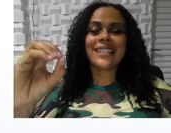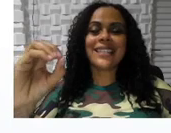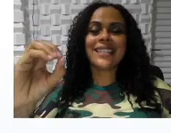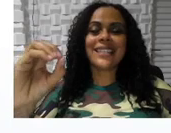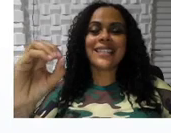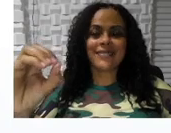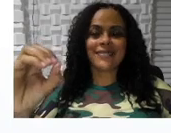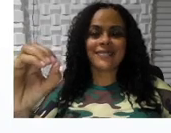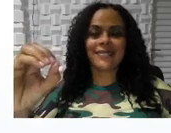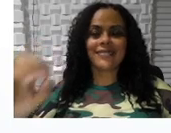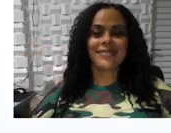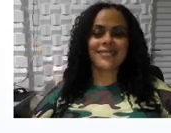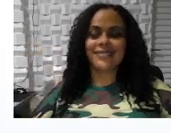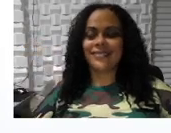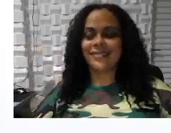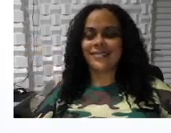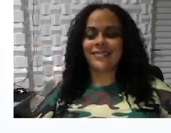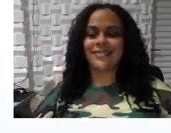0.